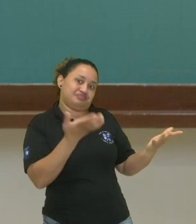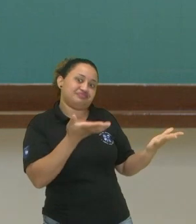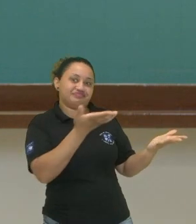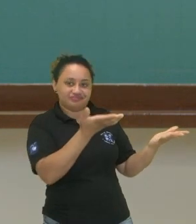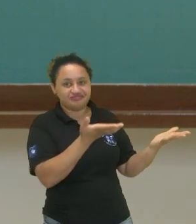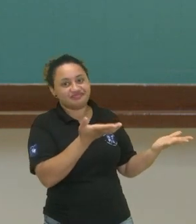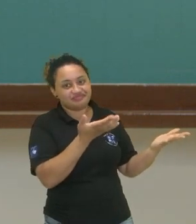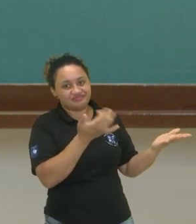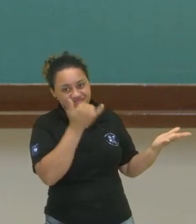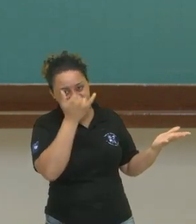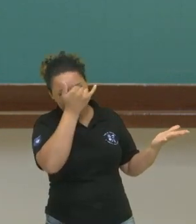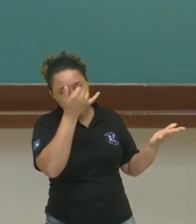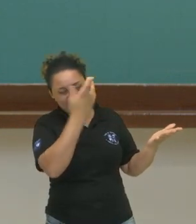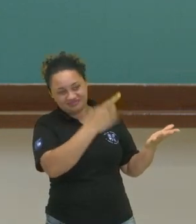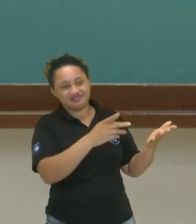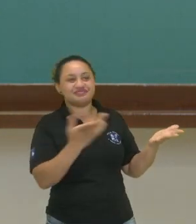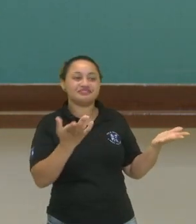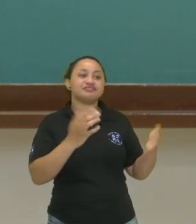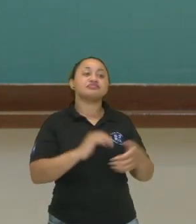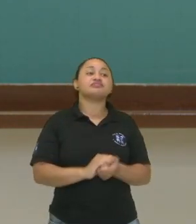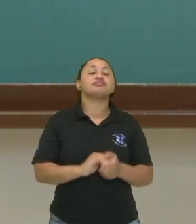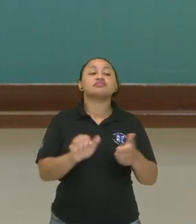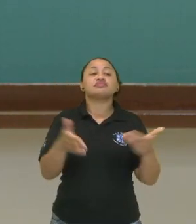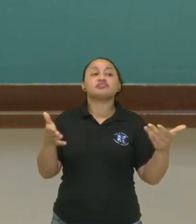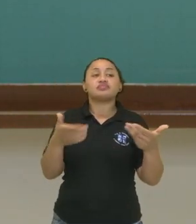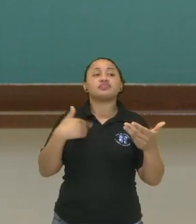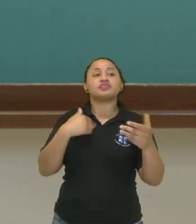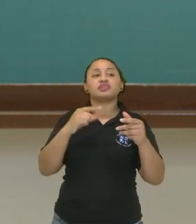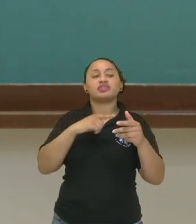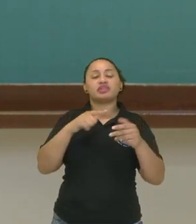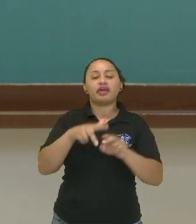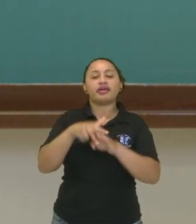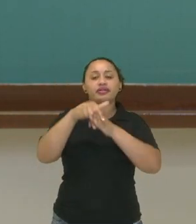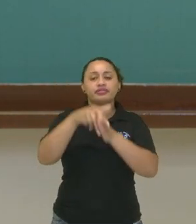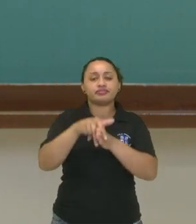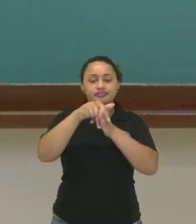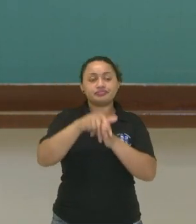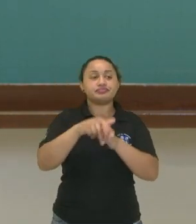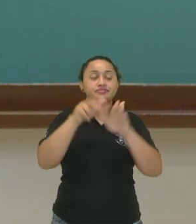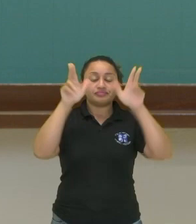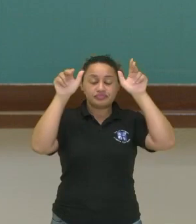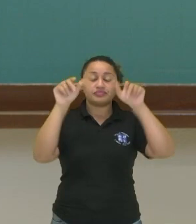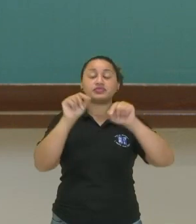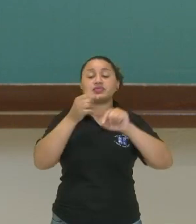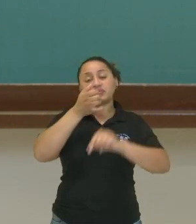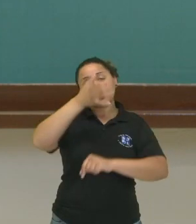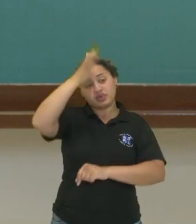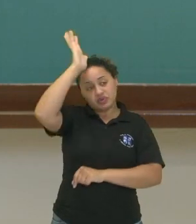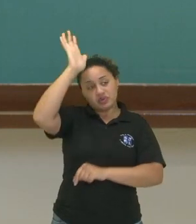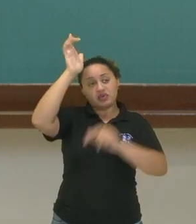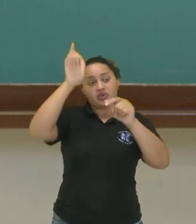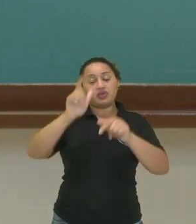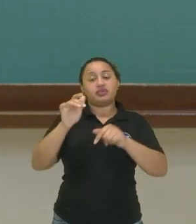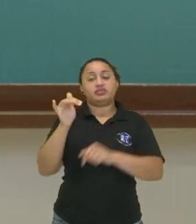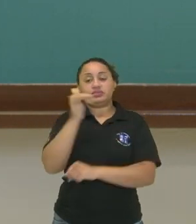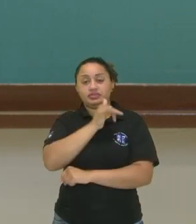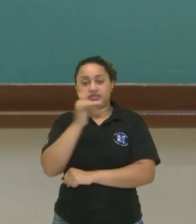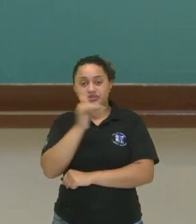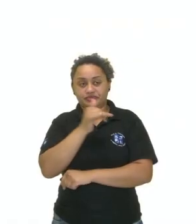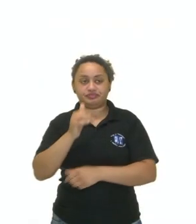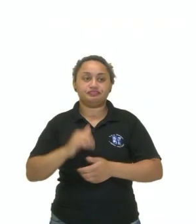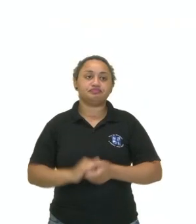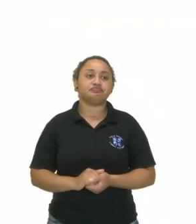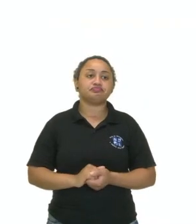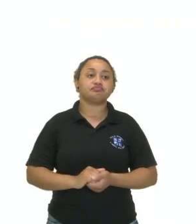né? Vai aí, vamos ver lá. Aqui vocês têm em relevo um cavaleiro do exército romano, estela do Fórum Romano na Itália. Em